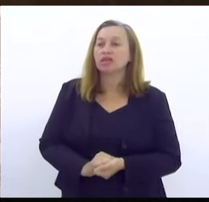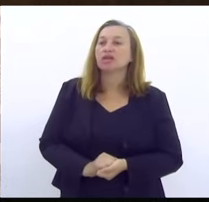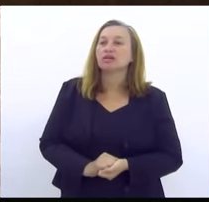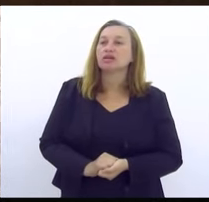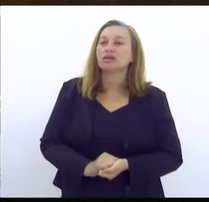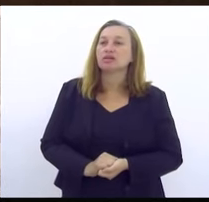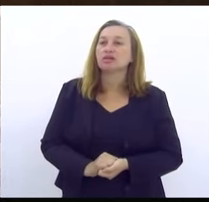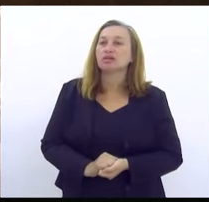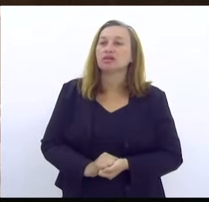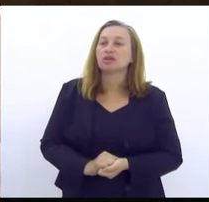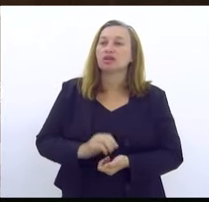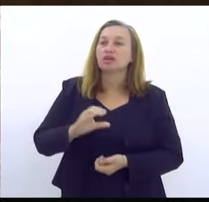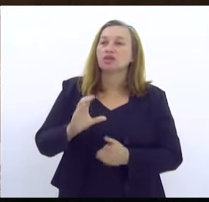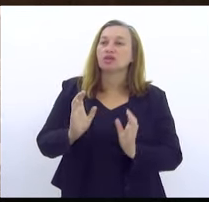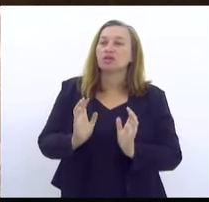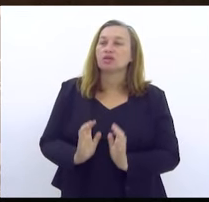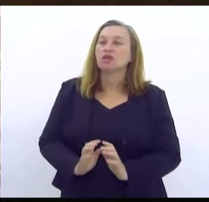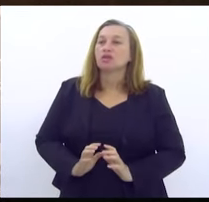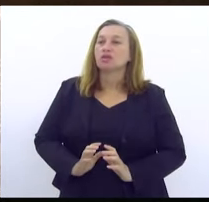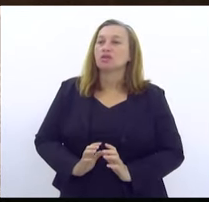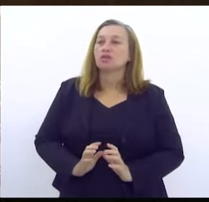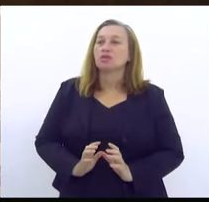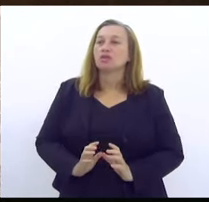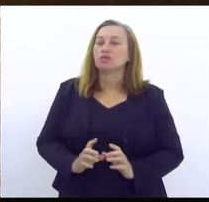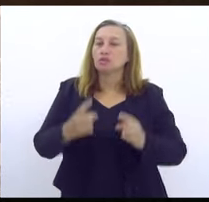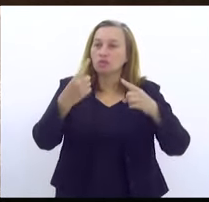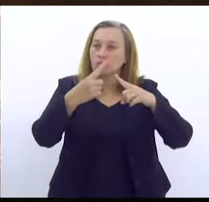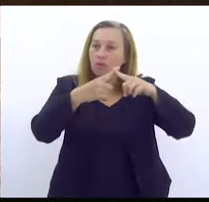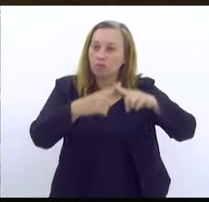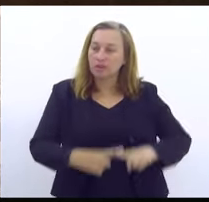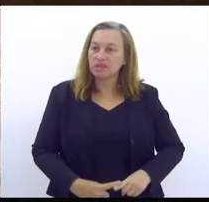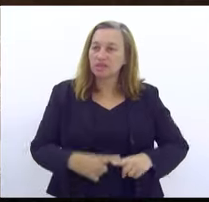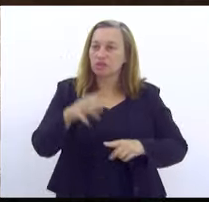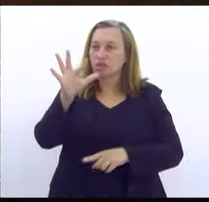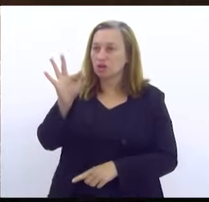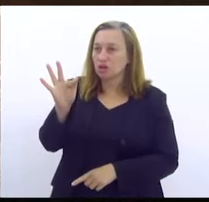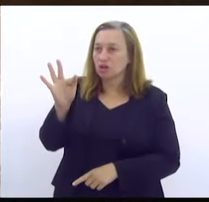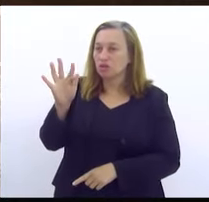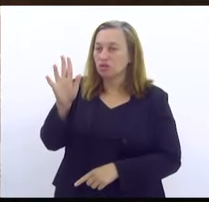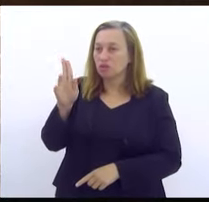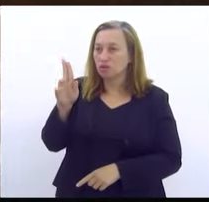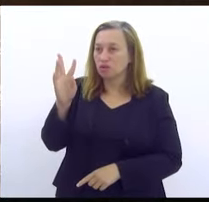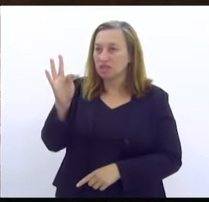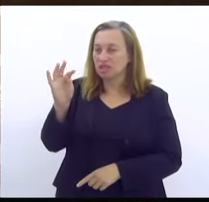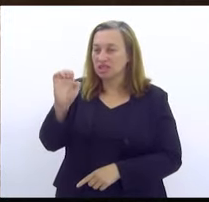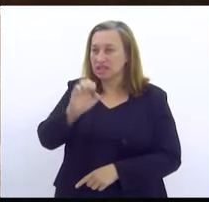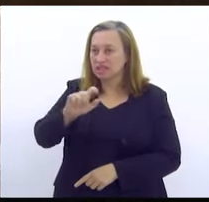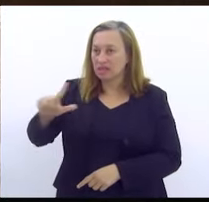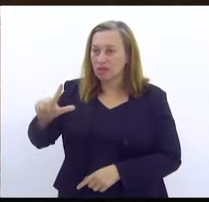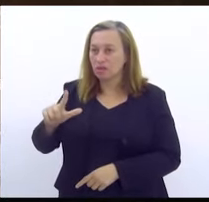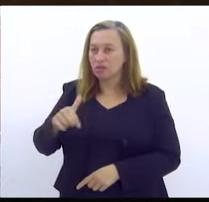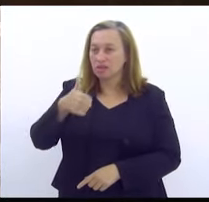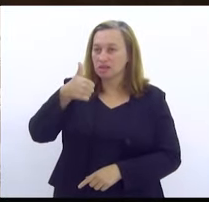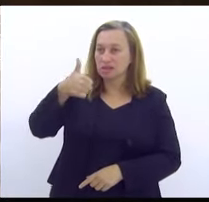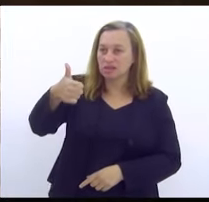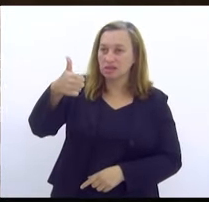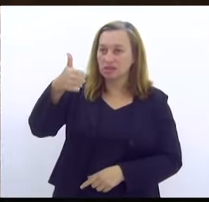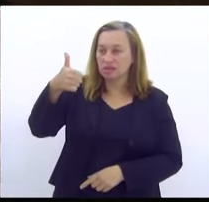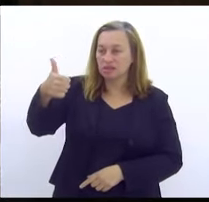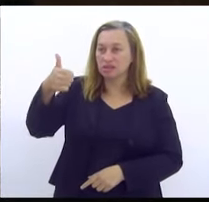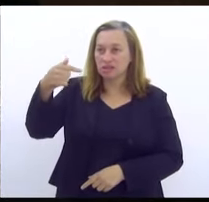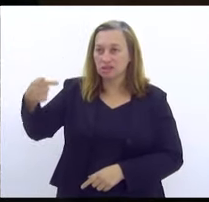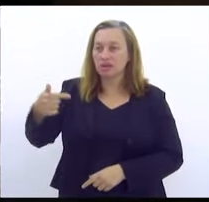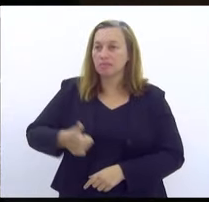a Copa Mundial de Futsal Sub-17. É a primeira vez que a nossa